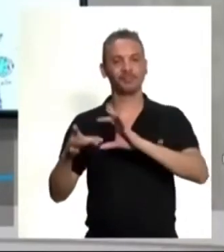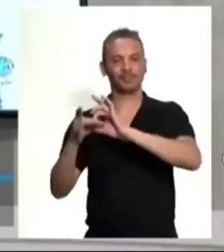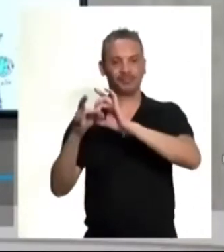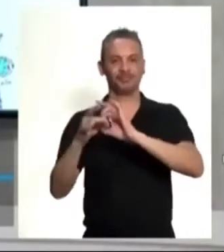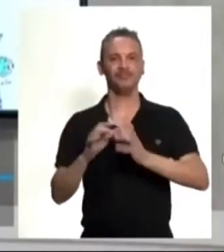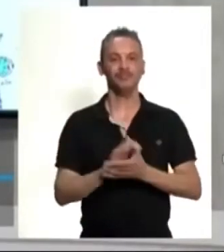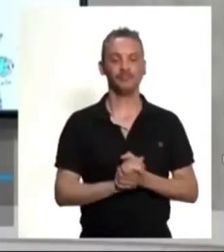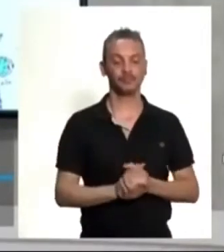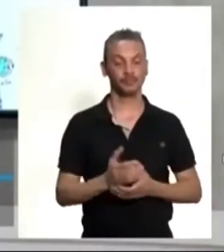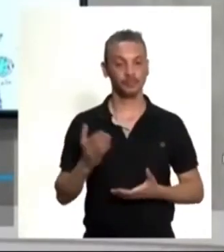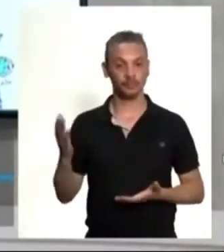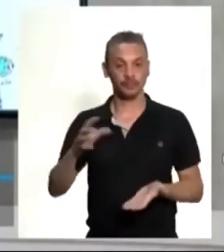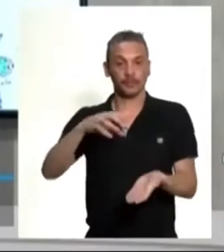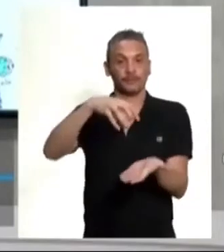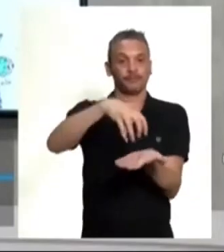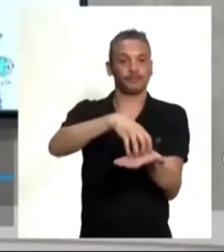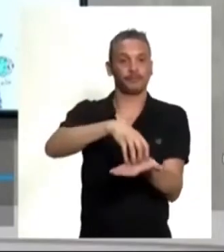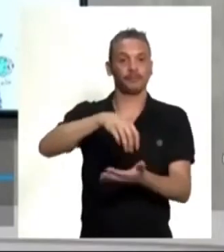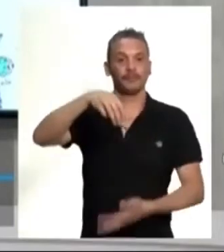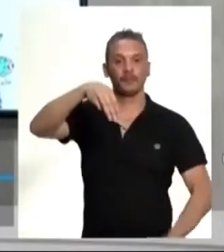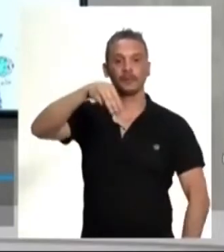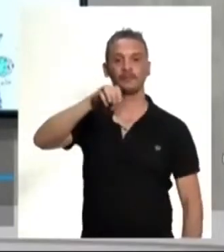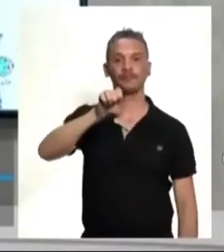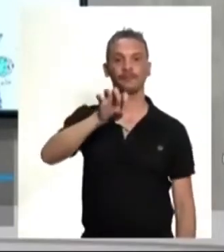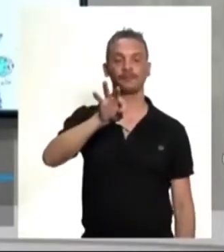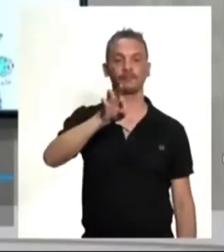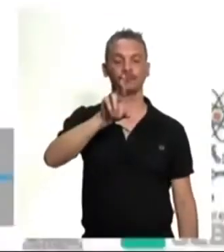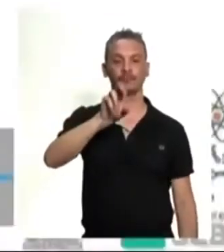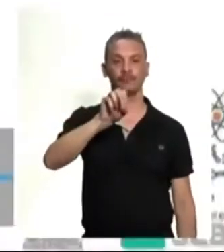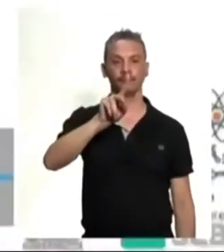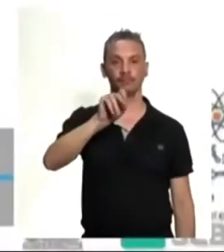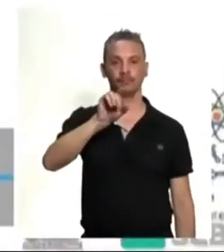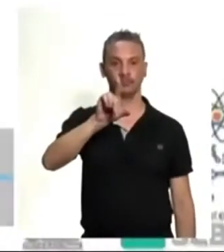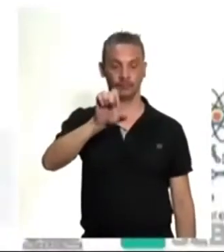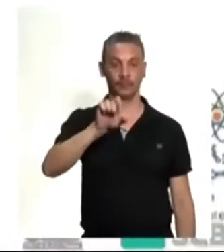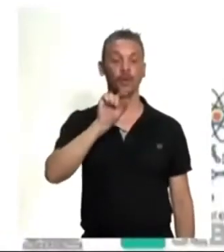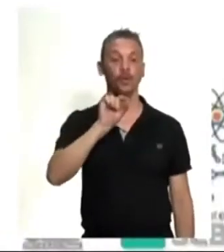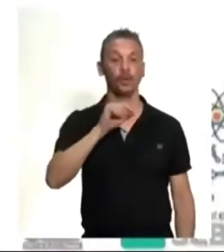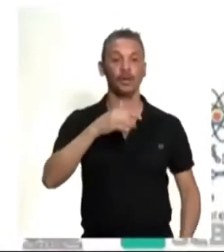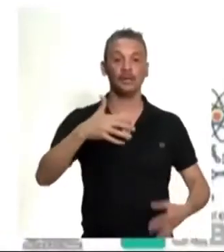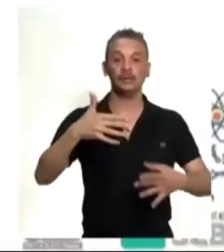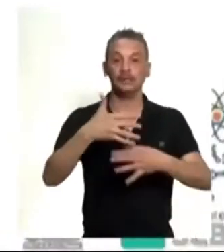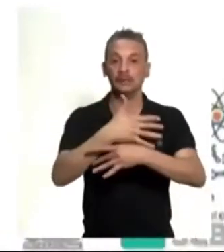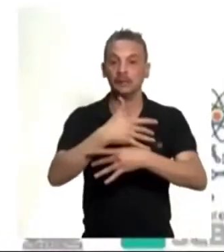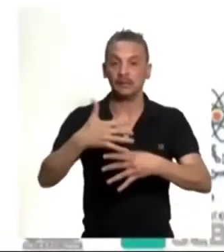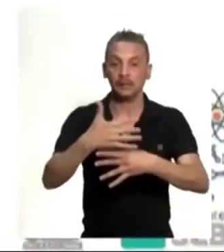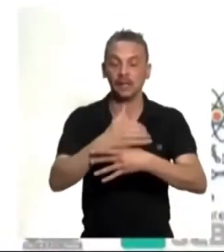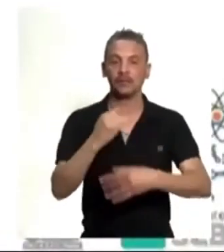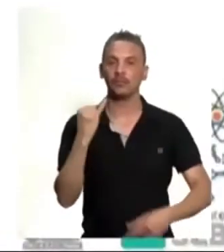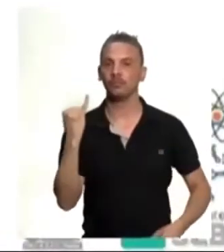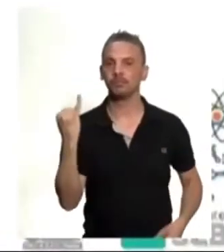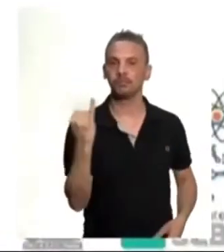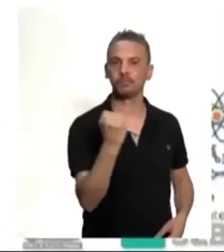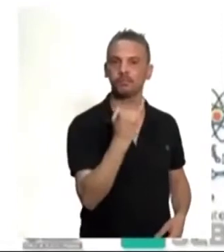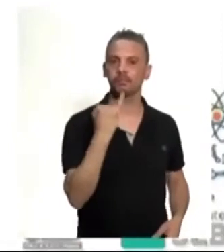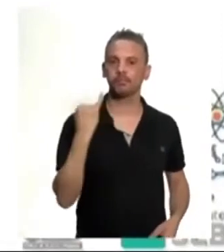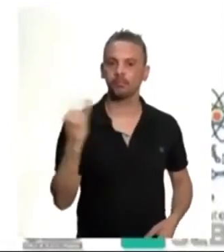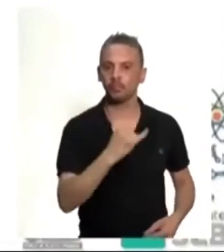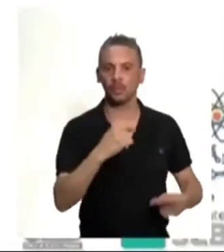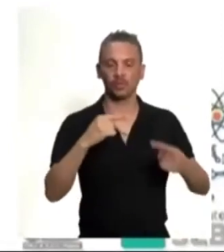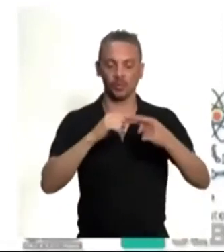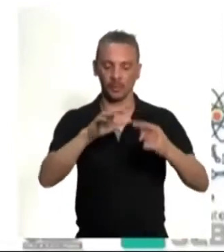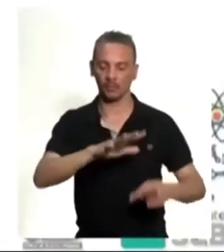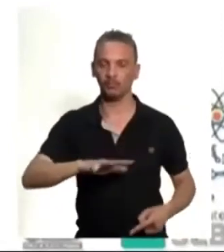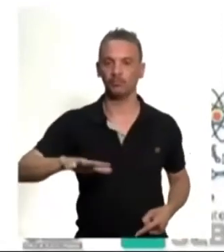Depois, metrópole. O que é metrópole? Metrópole é a cidade que exerce elevada influência no espaço, nesse